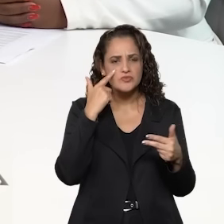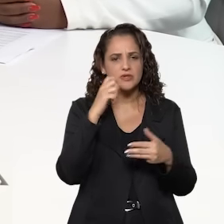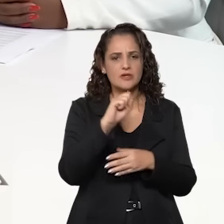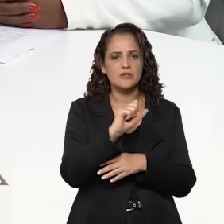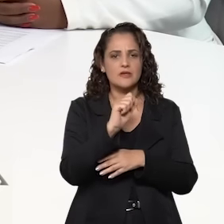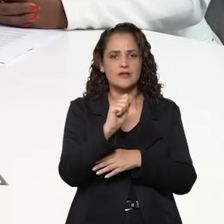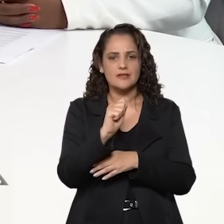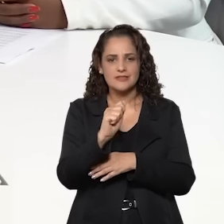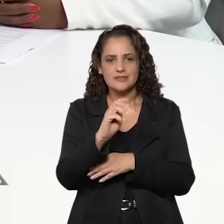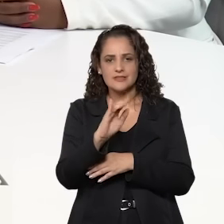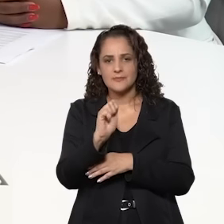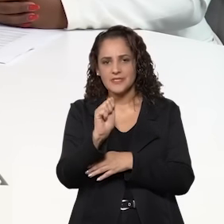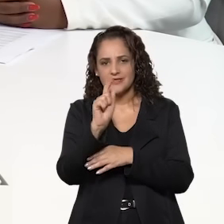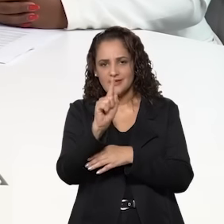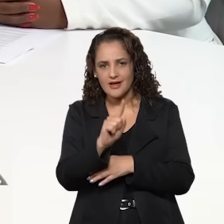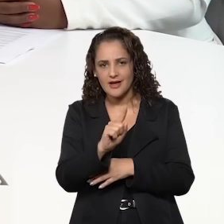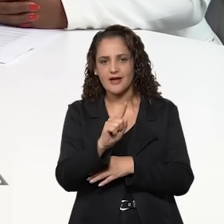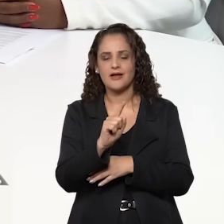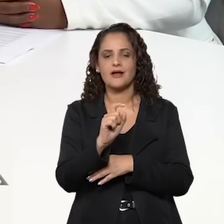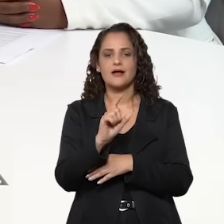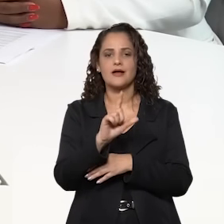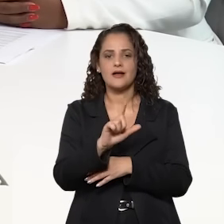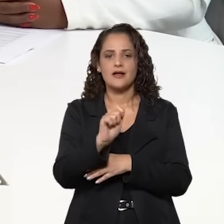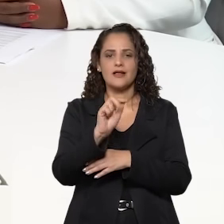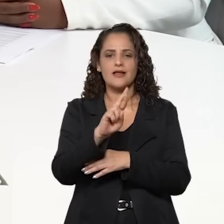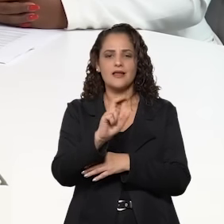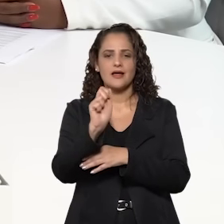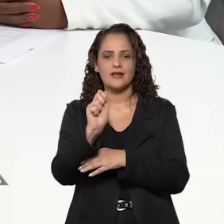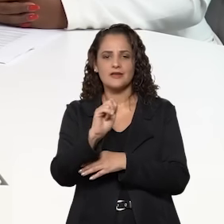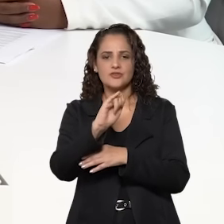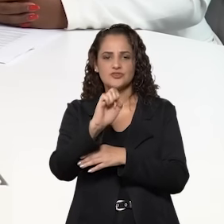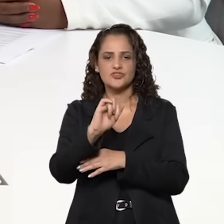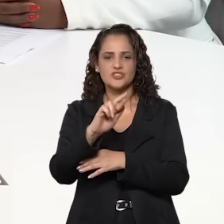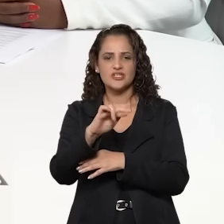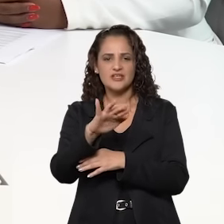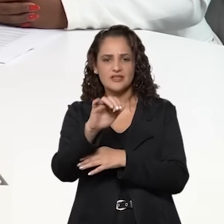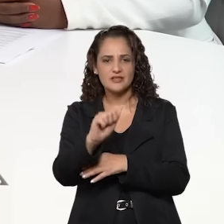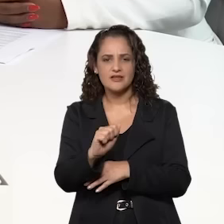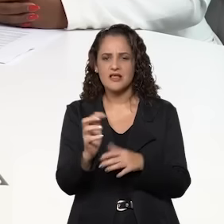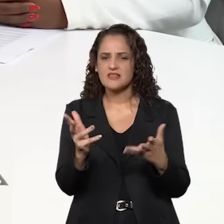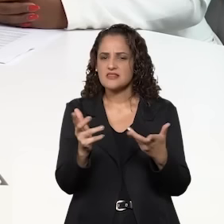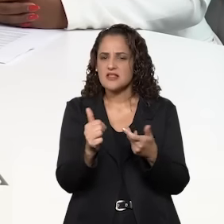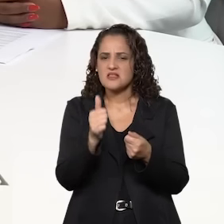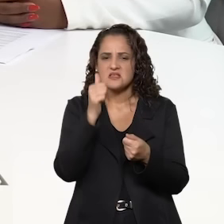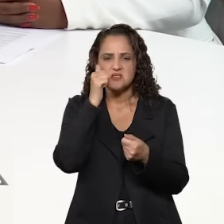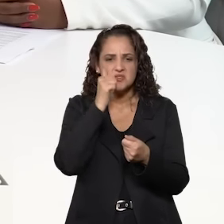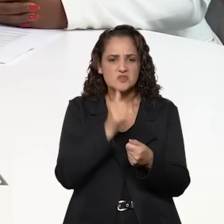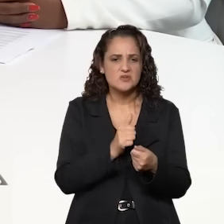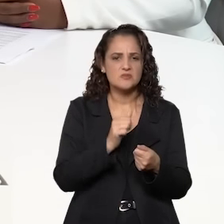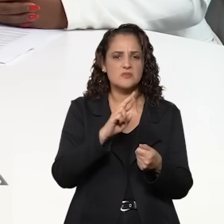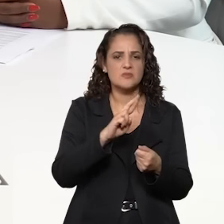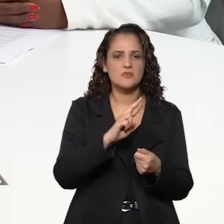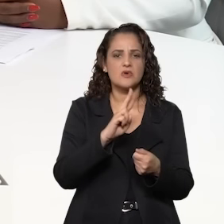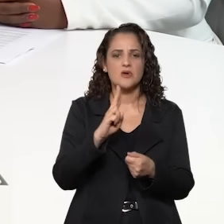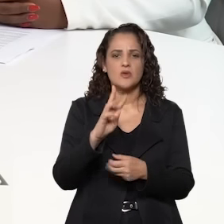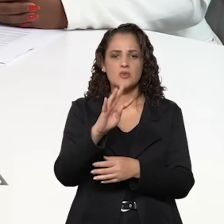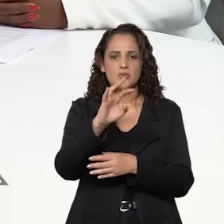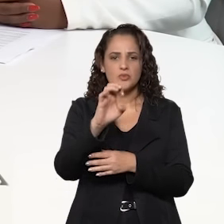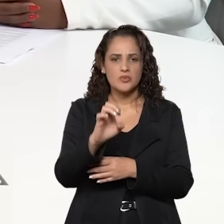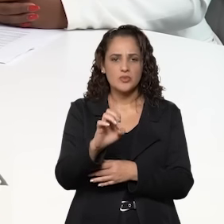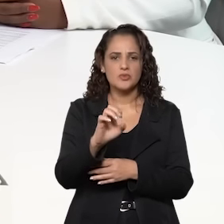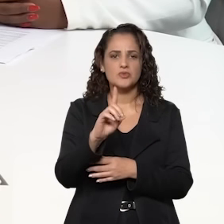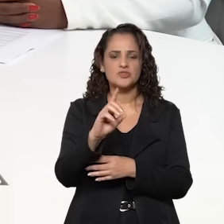pra gente dos prêmios eu faço questão de de complementar que eu tive a honra de